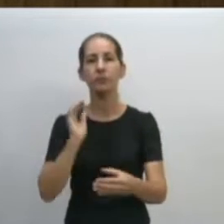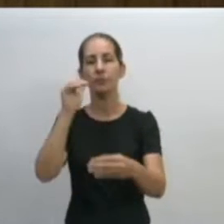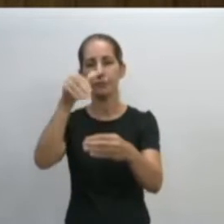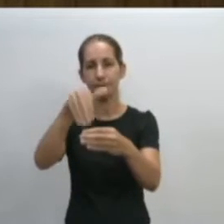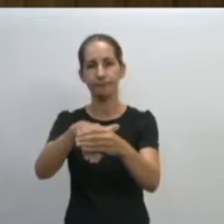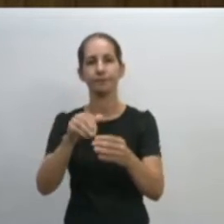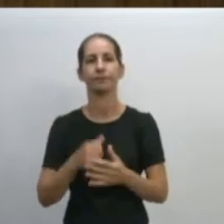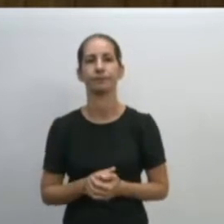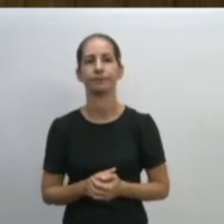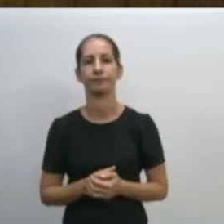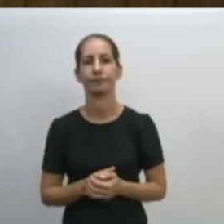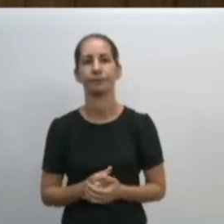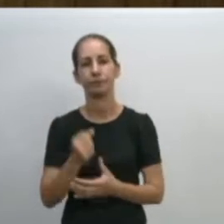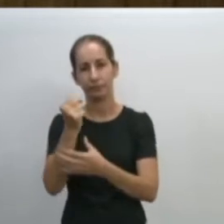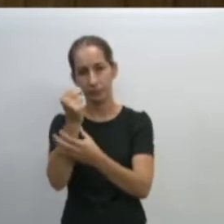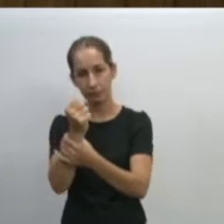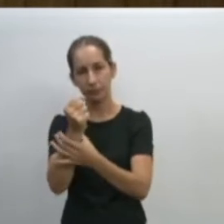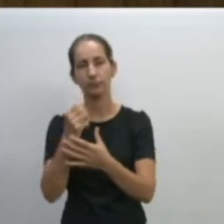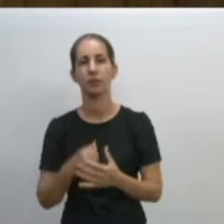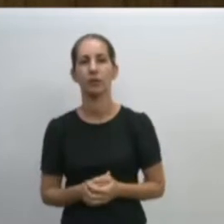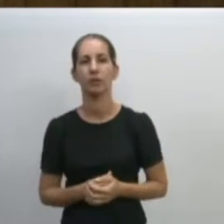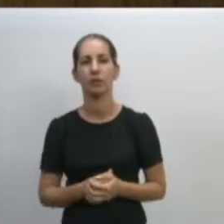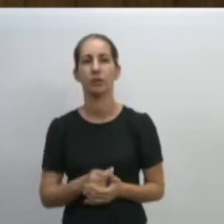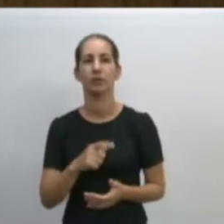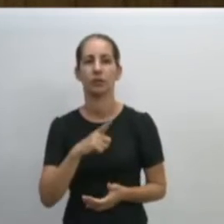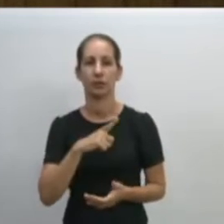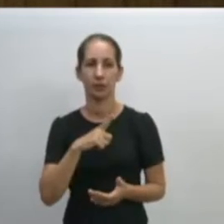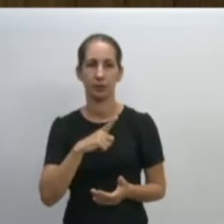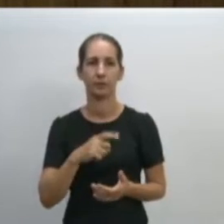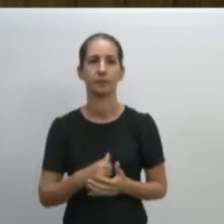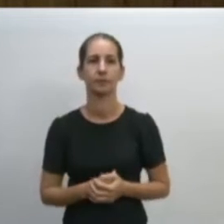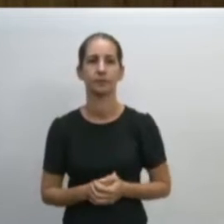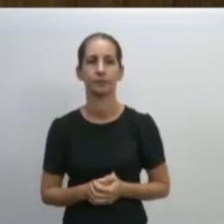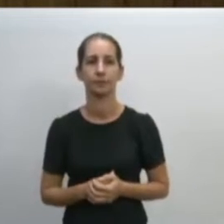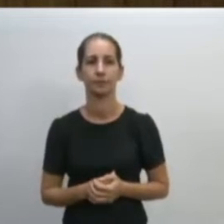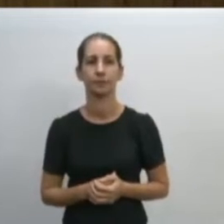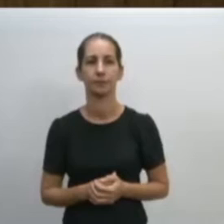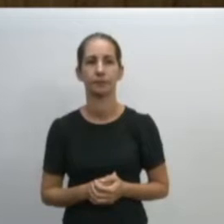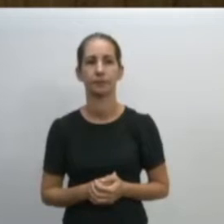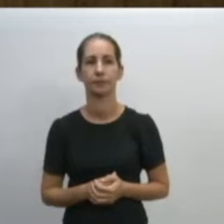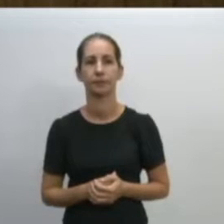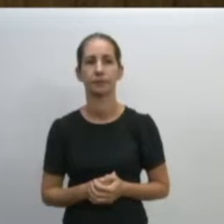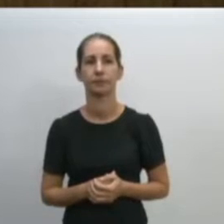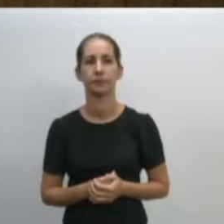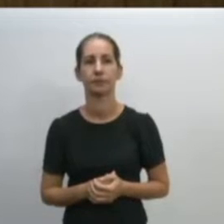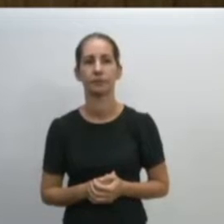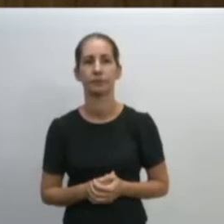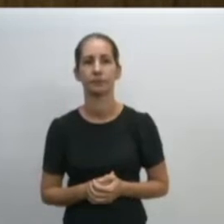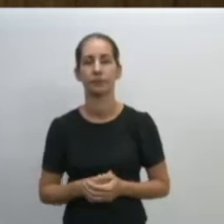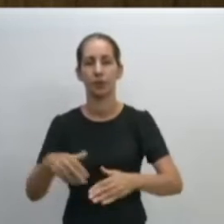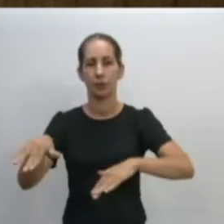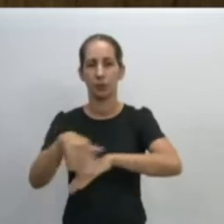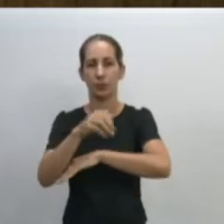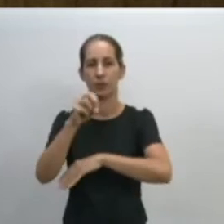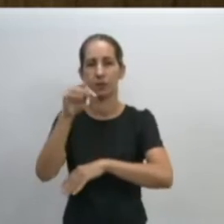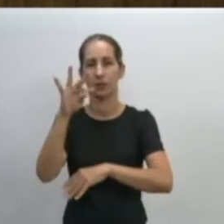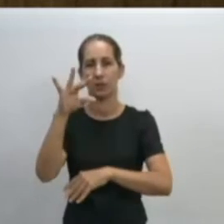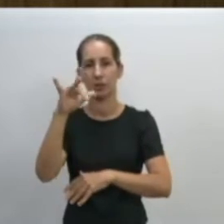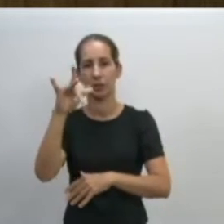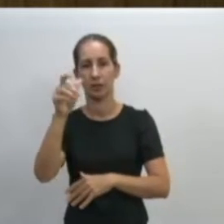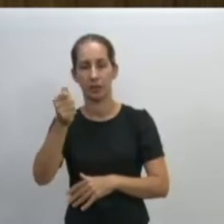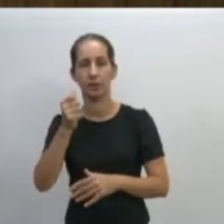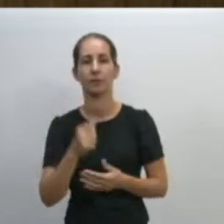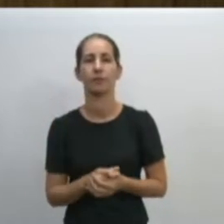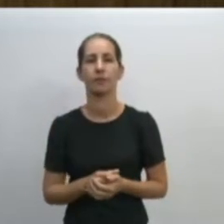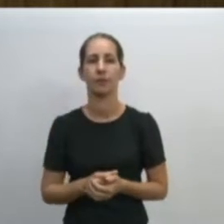votação, né, além da garantia, né, existe essa possibilidade. Então, a Rua Santa Clara é uma rua